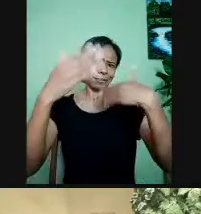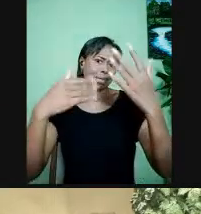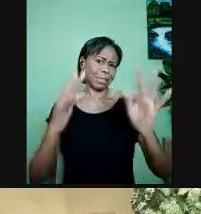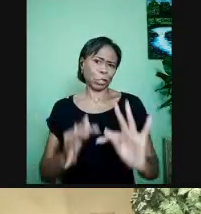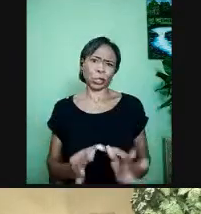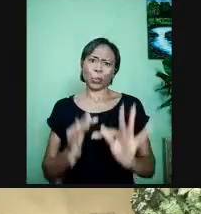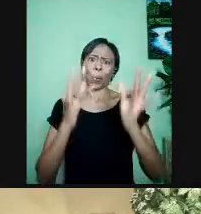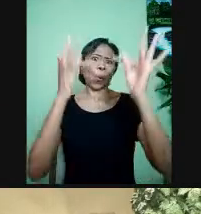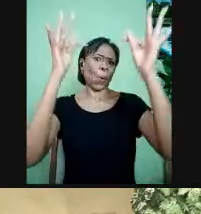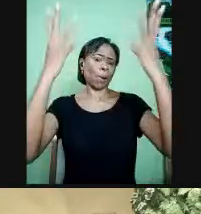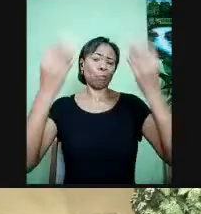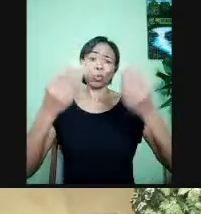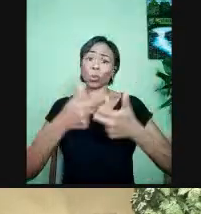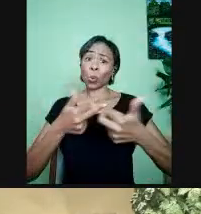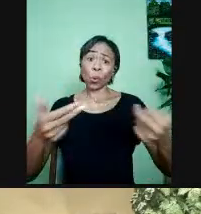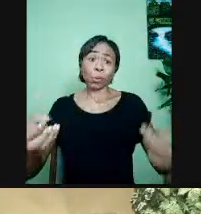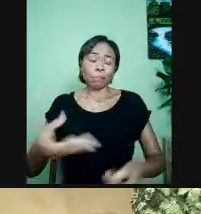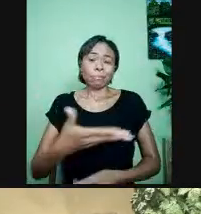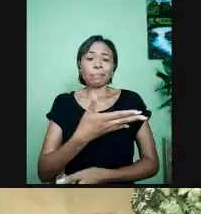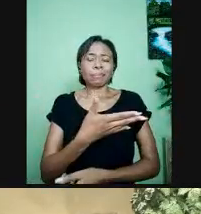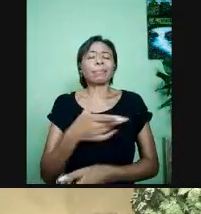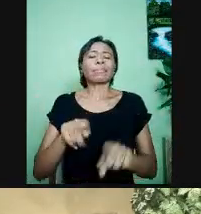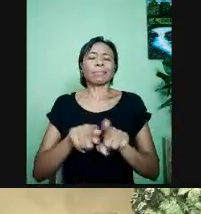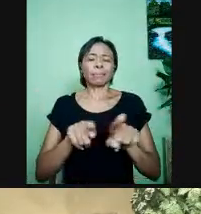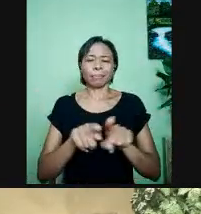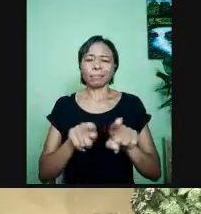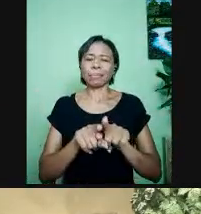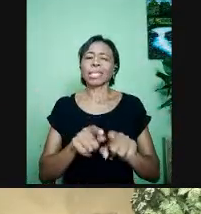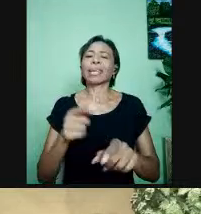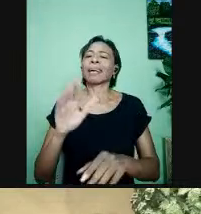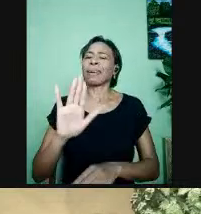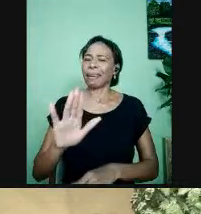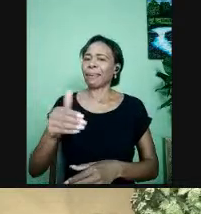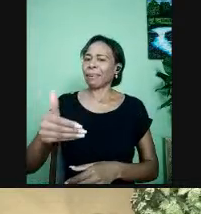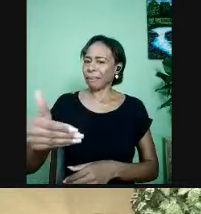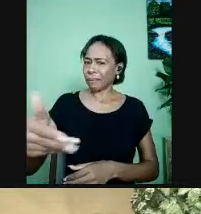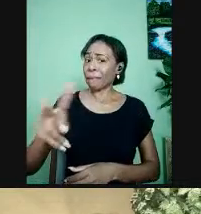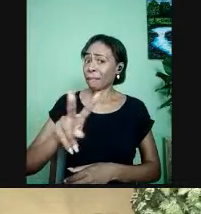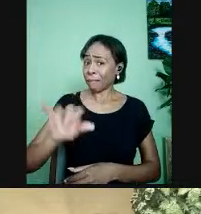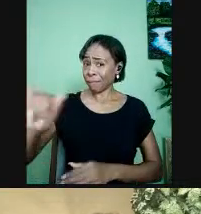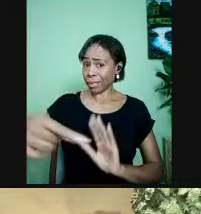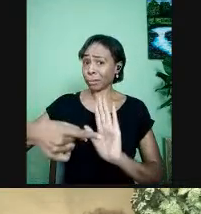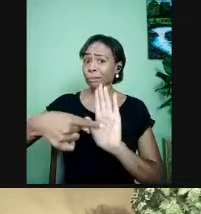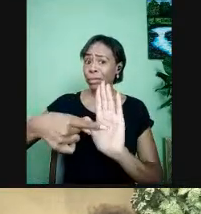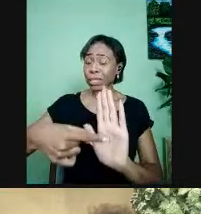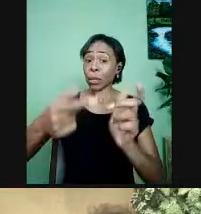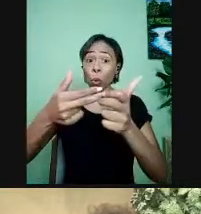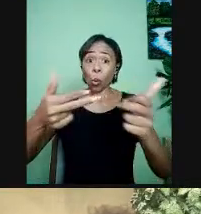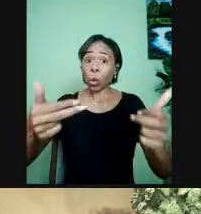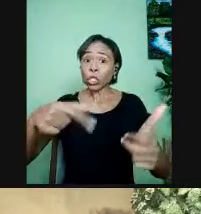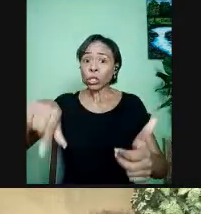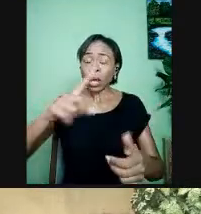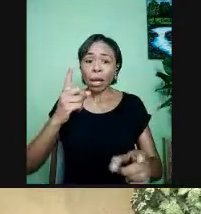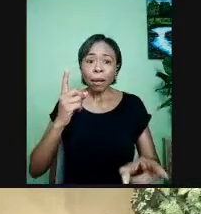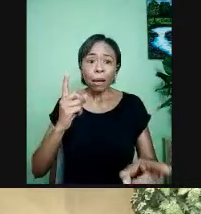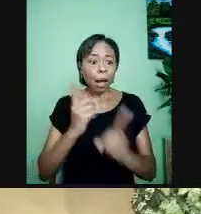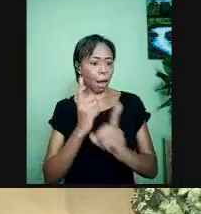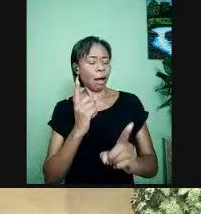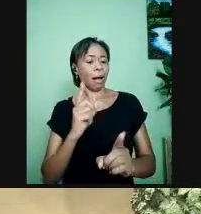coisa inovadora. Inclusive, eu acho que vai ter coisa que vai aparecer no Expo Favela que a gente nem sabe que existe ainda, não é